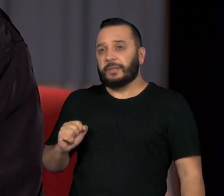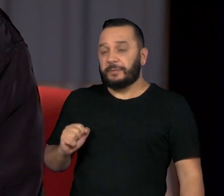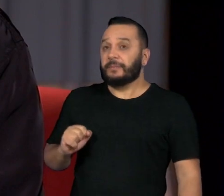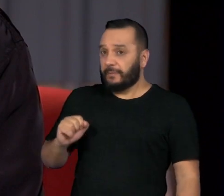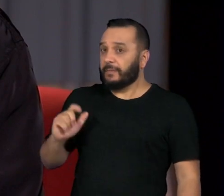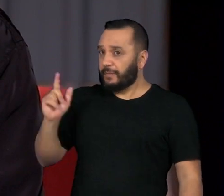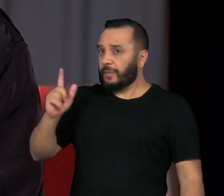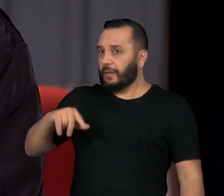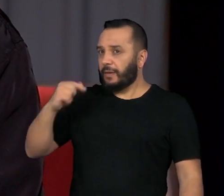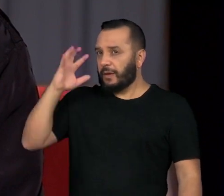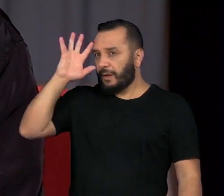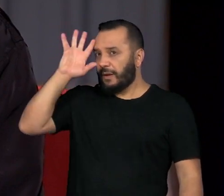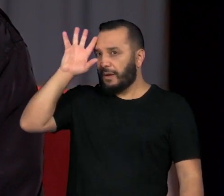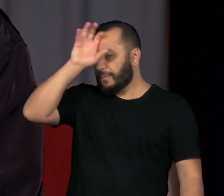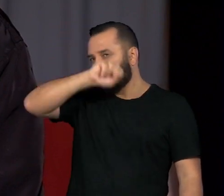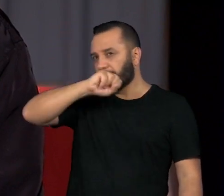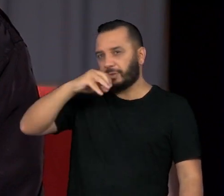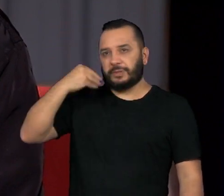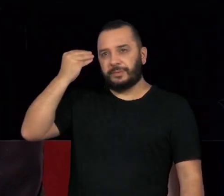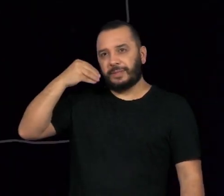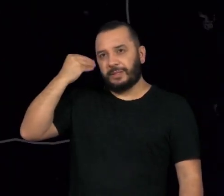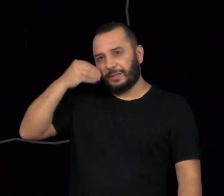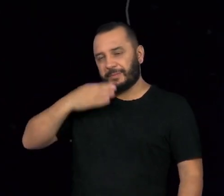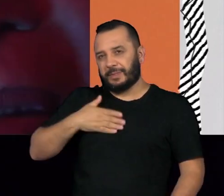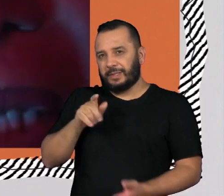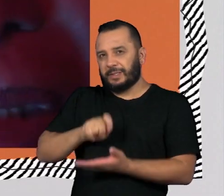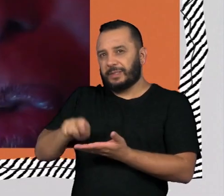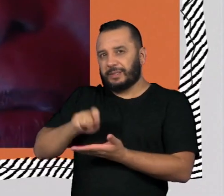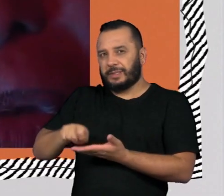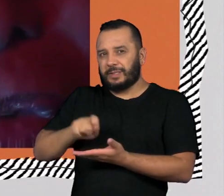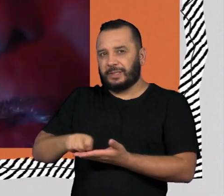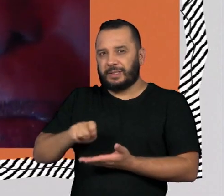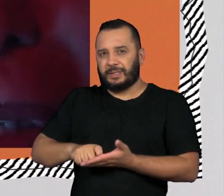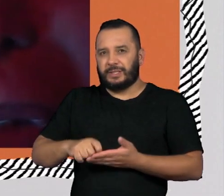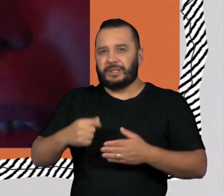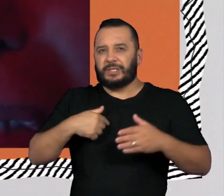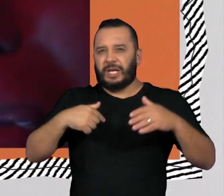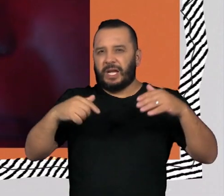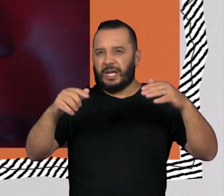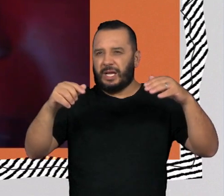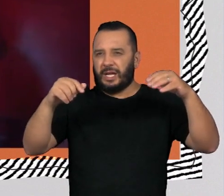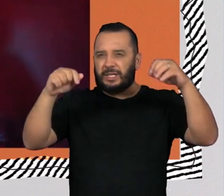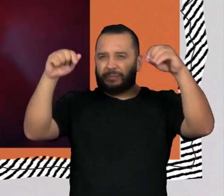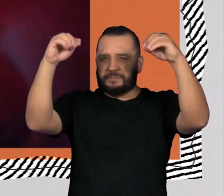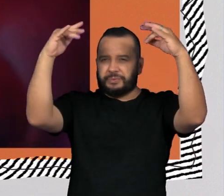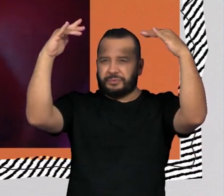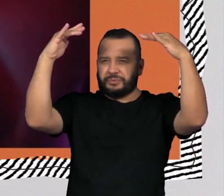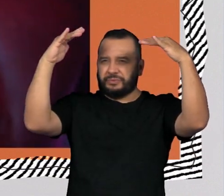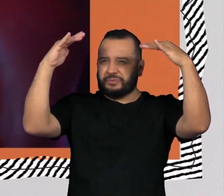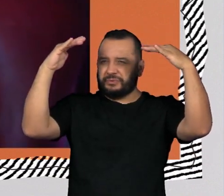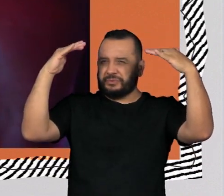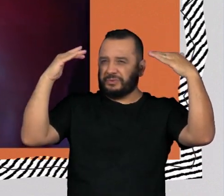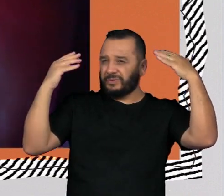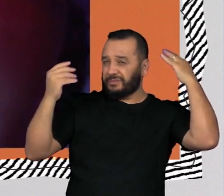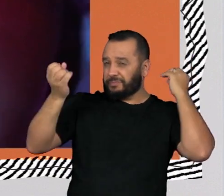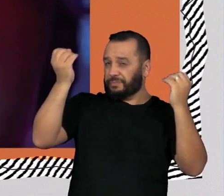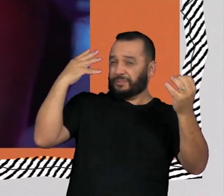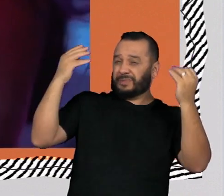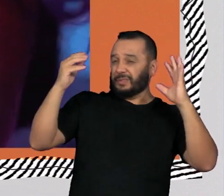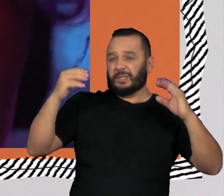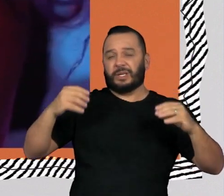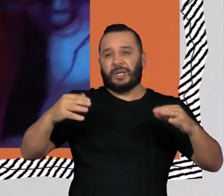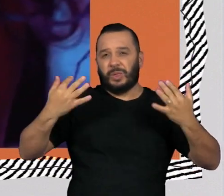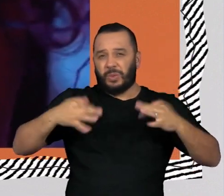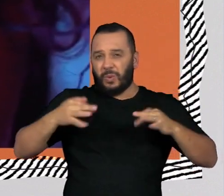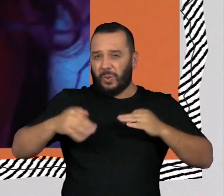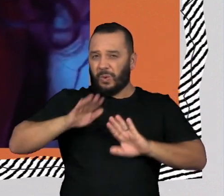lições que eu tenha tirado dessa experiência de escrita. Na chuva de confetes deixo a minha dor, na